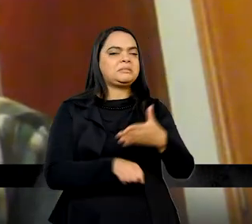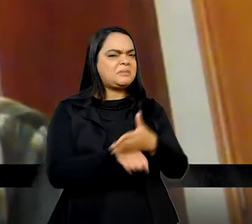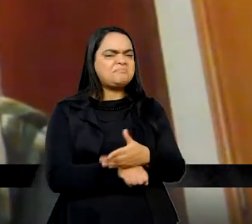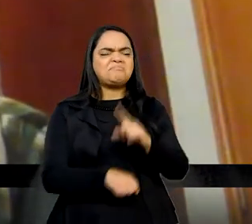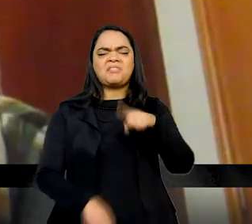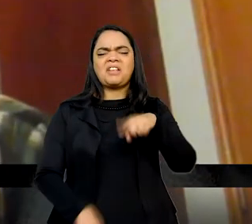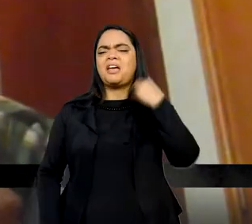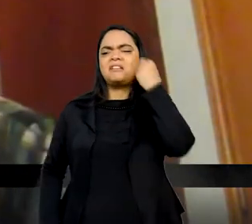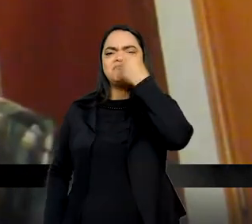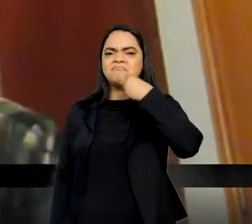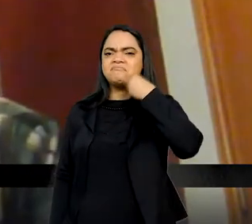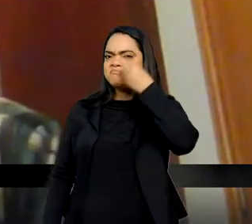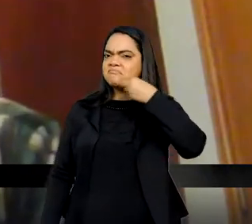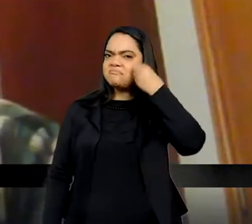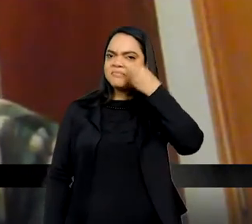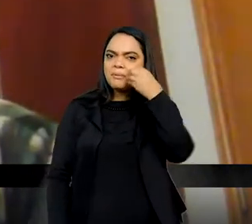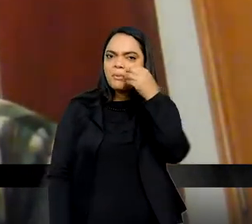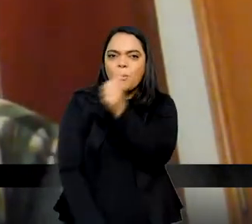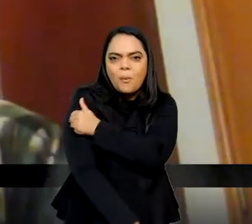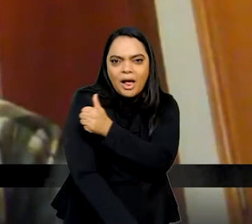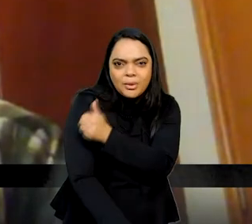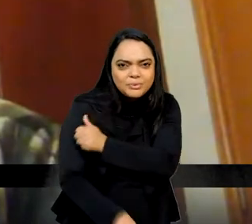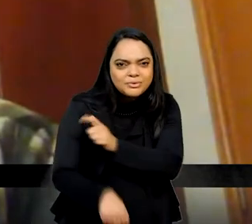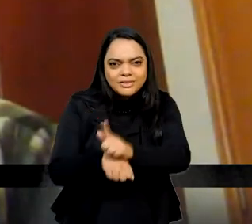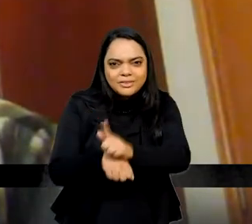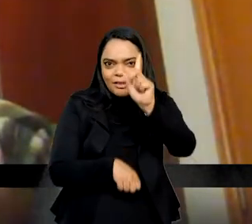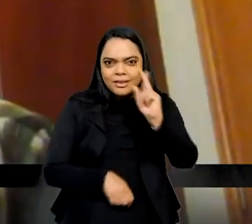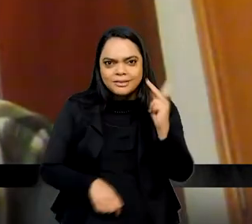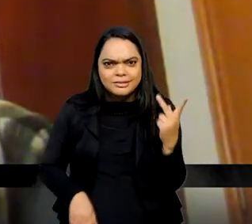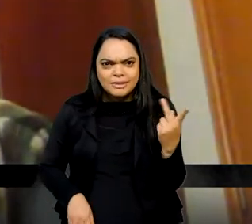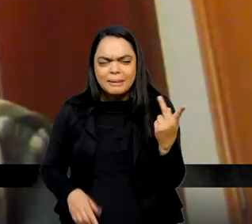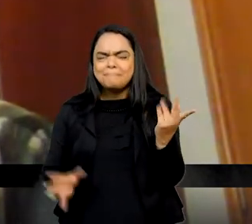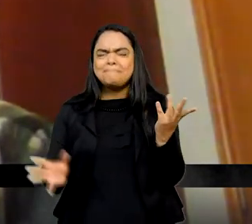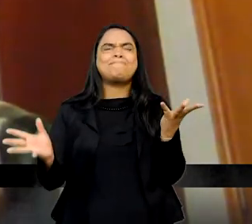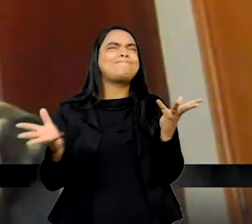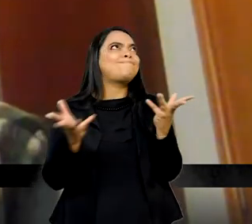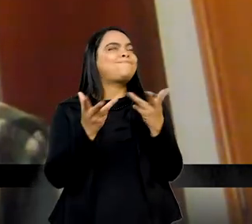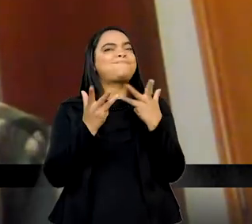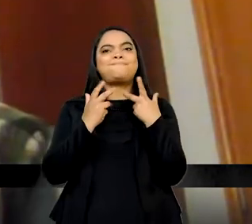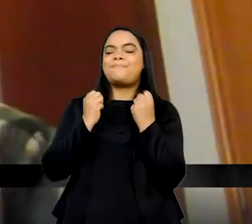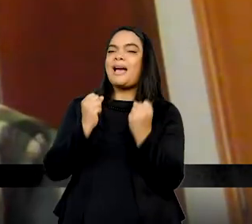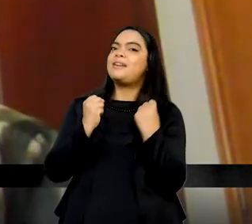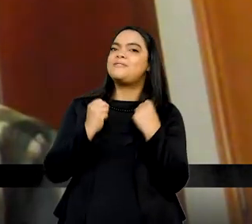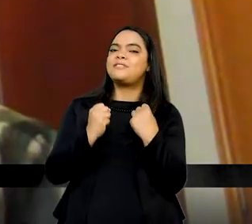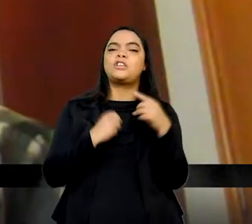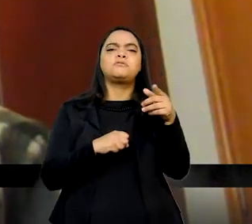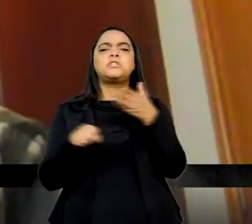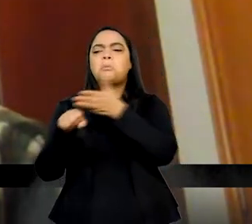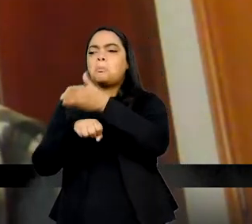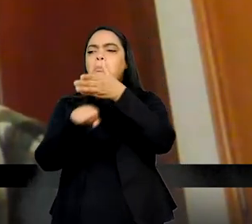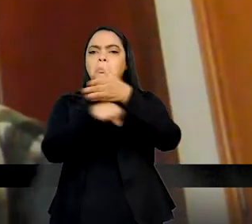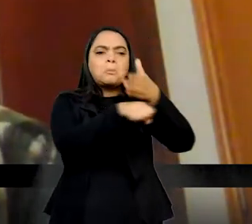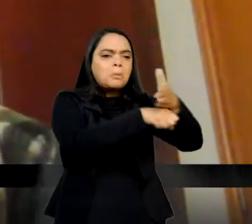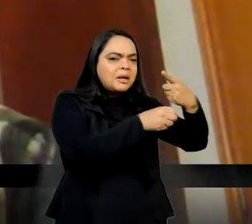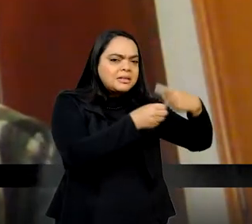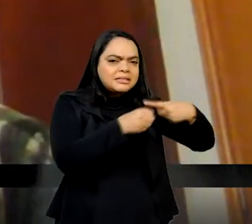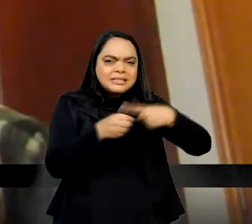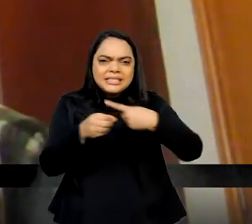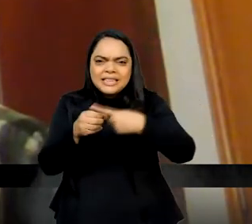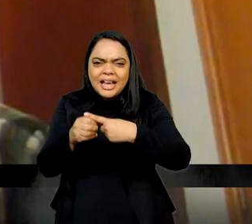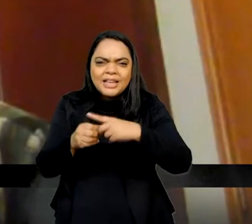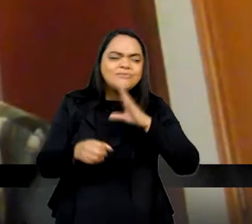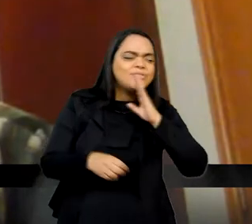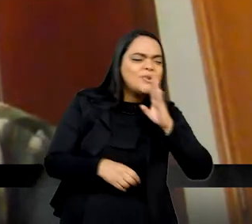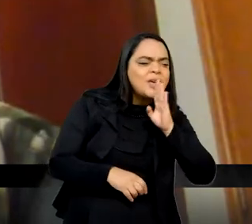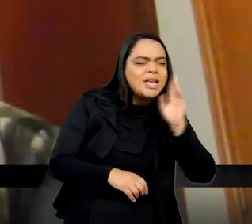é uma experiência como aluno de graduação de história fantástica. Você caminhar pela sua cidade, conhecer a história da sua